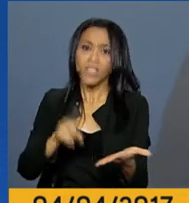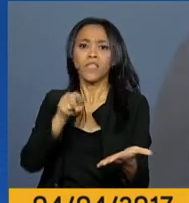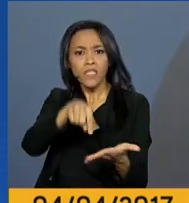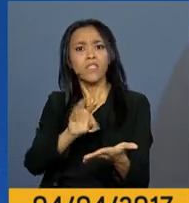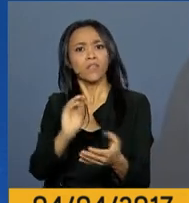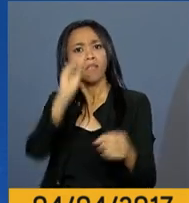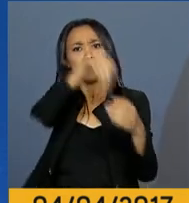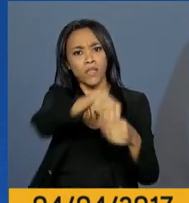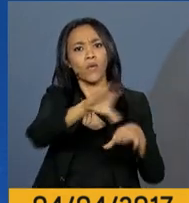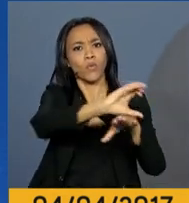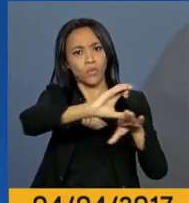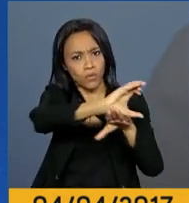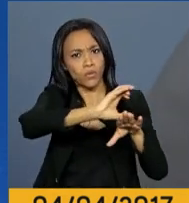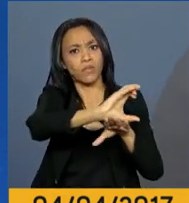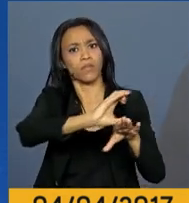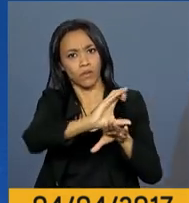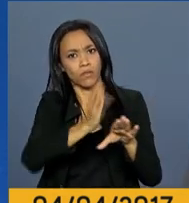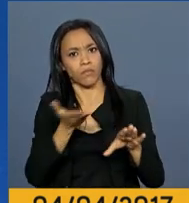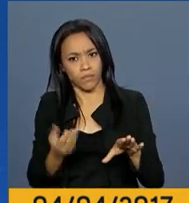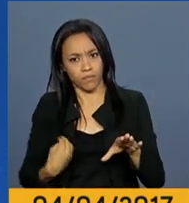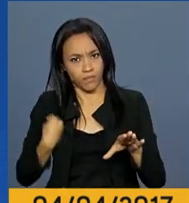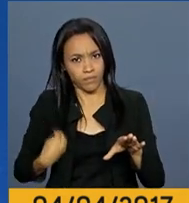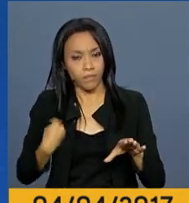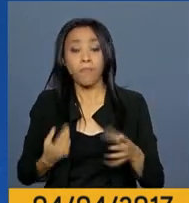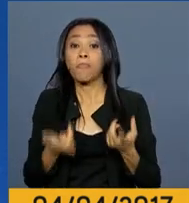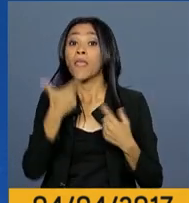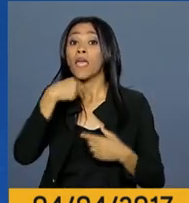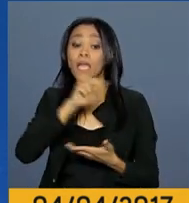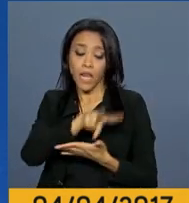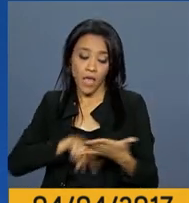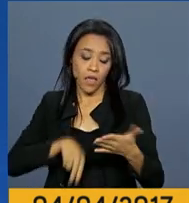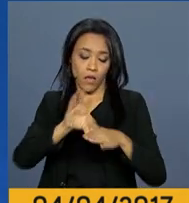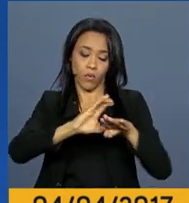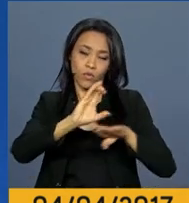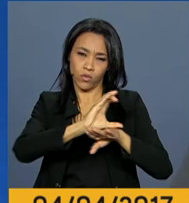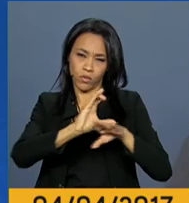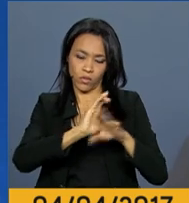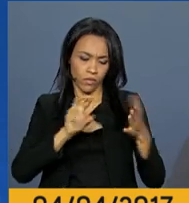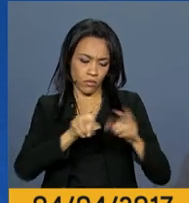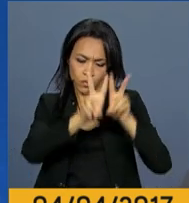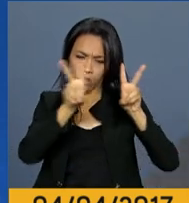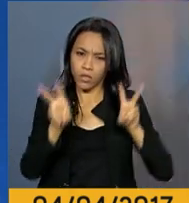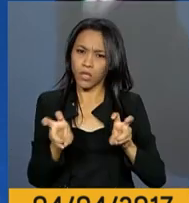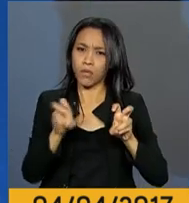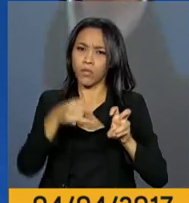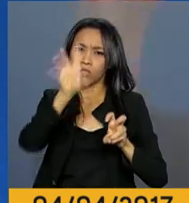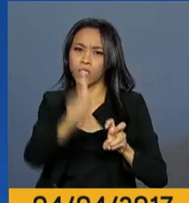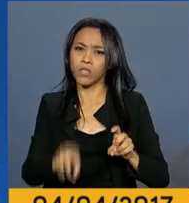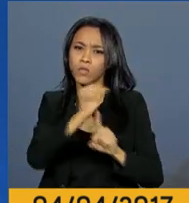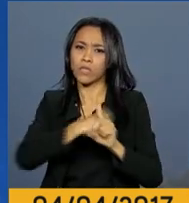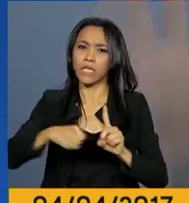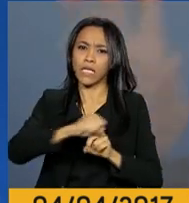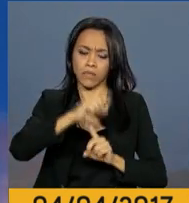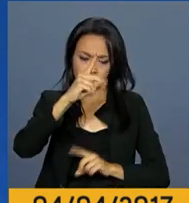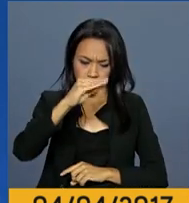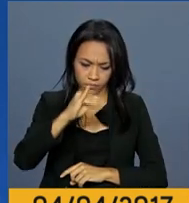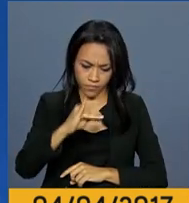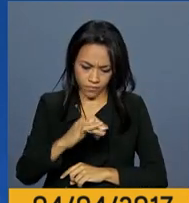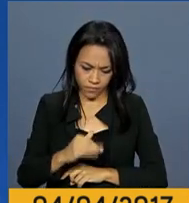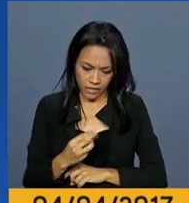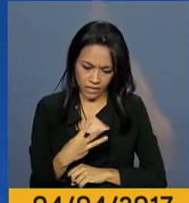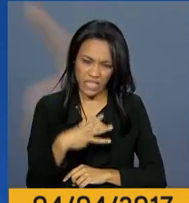temos o hábito de assumir, de ler a Constituição, né? Quem lê a Constituição e pega, por exemplo, os direitos sociais, entre 36,